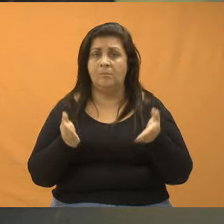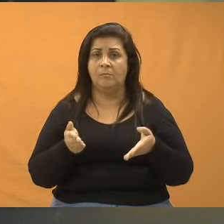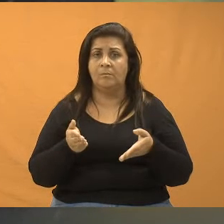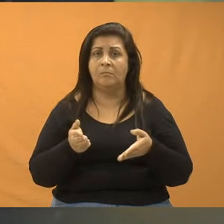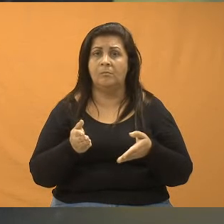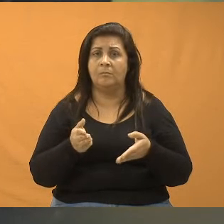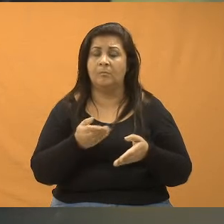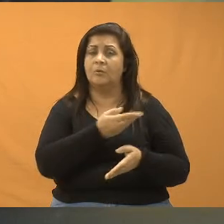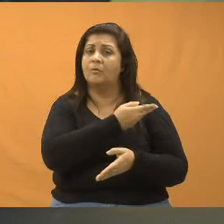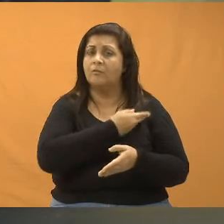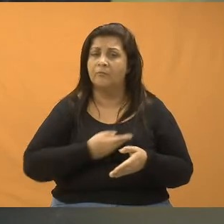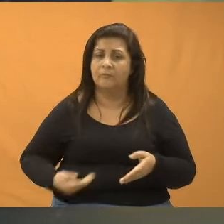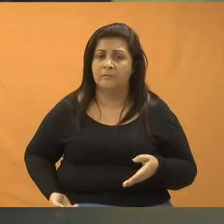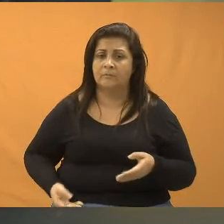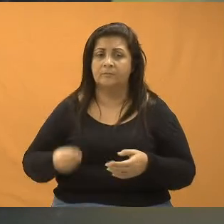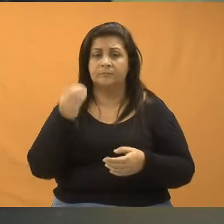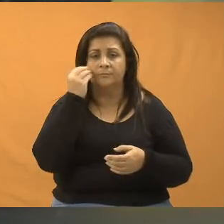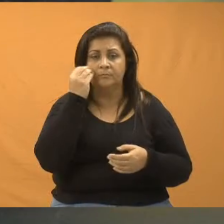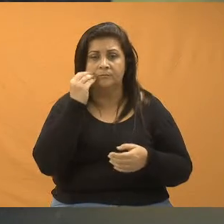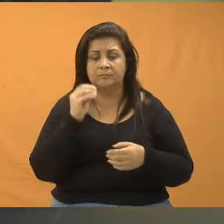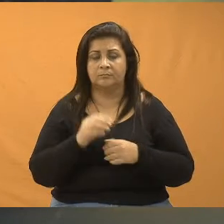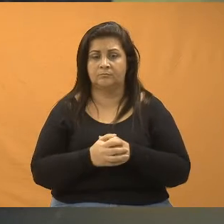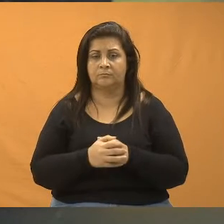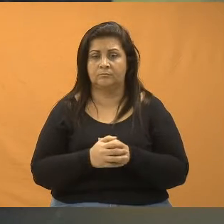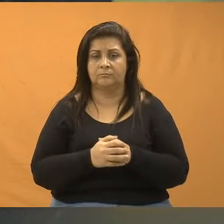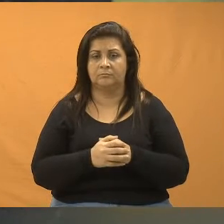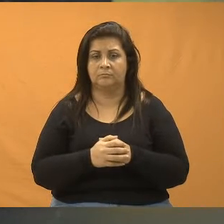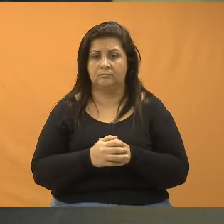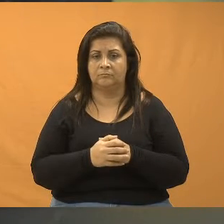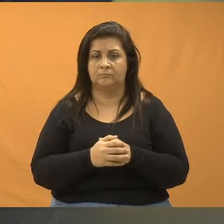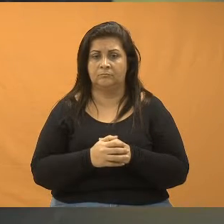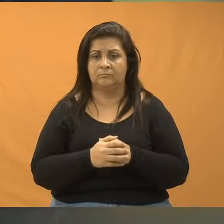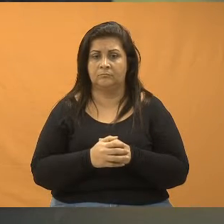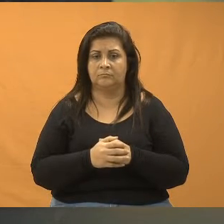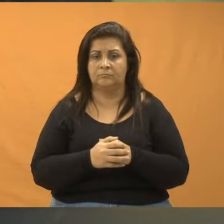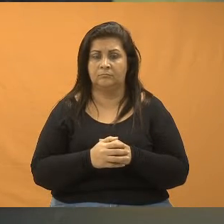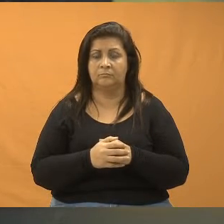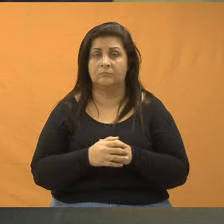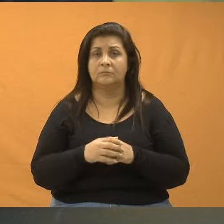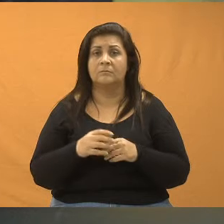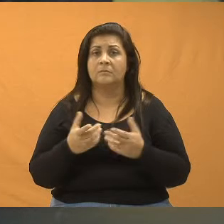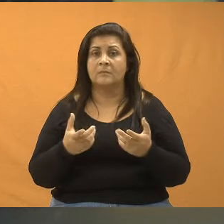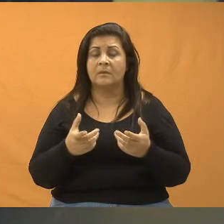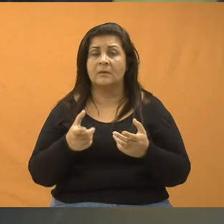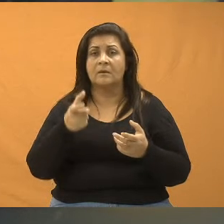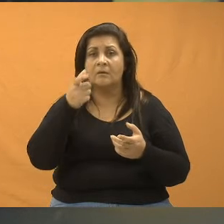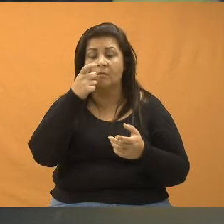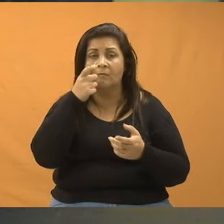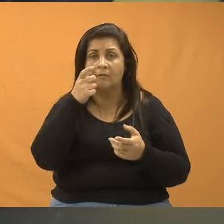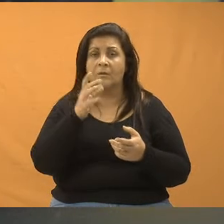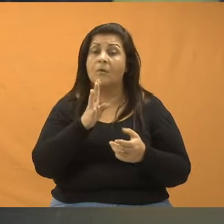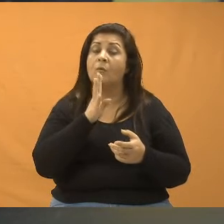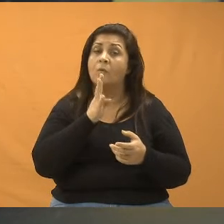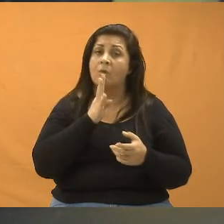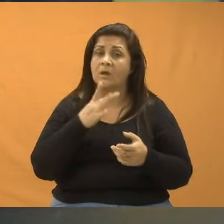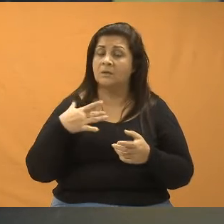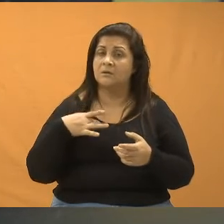federal, de tentar que, a nível de governo federal, se reconheça essa filantropia da Santa